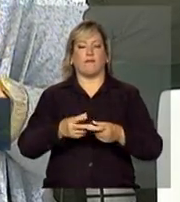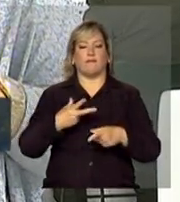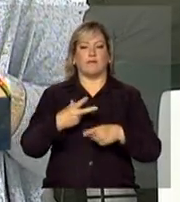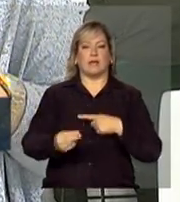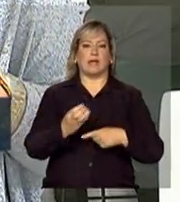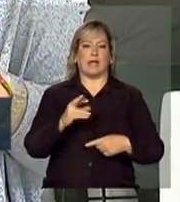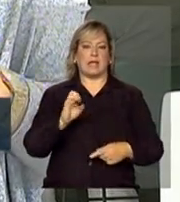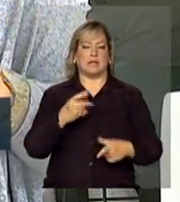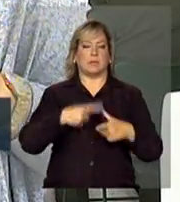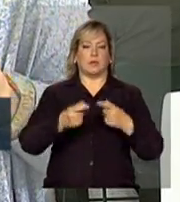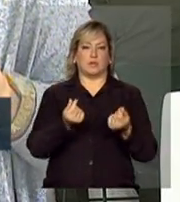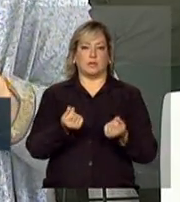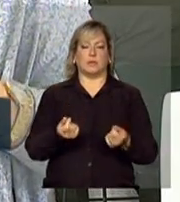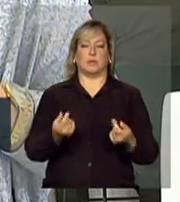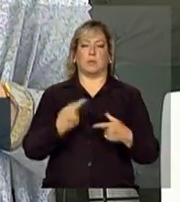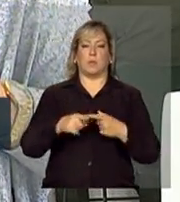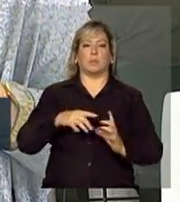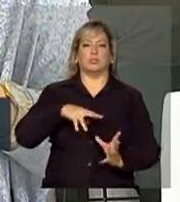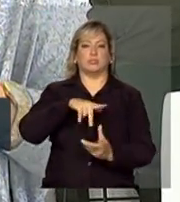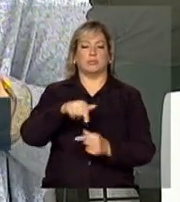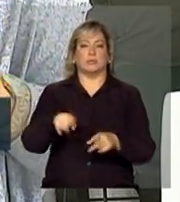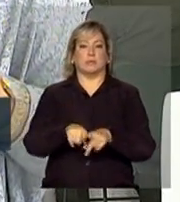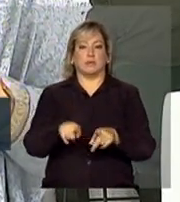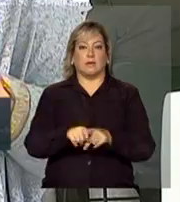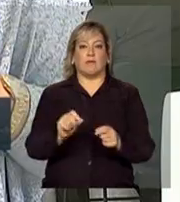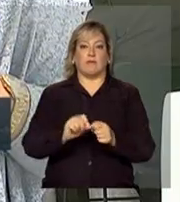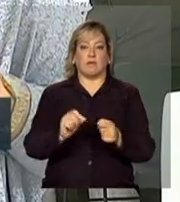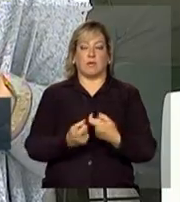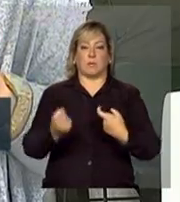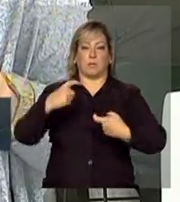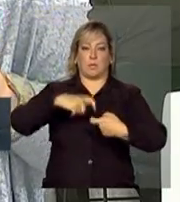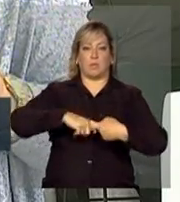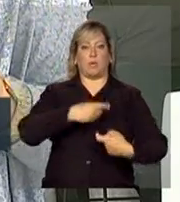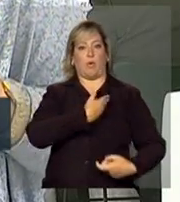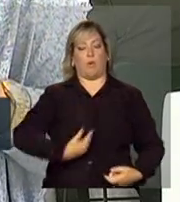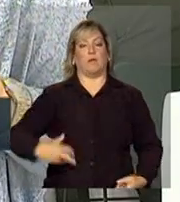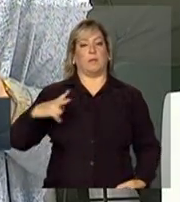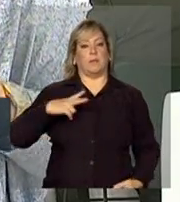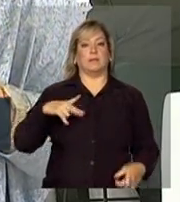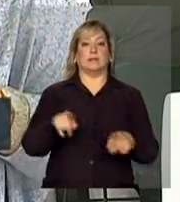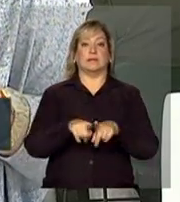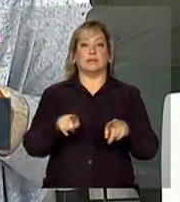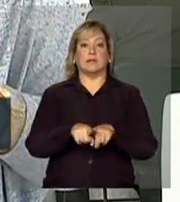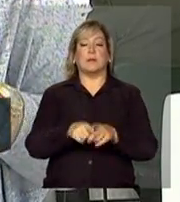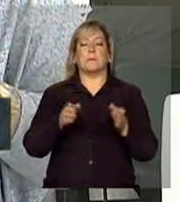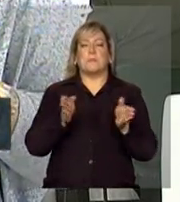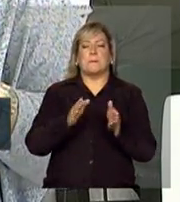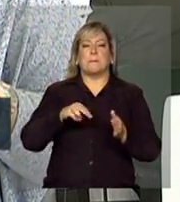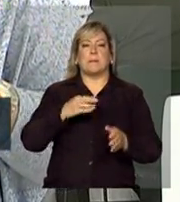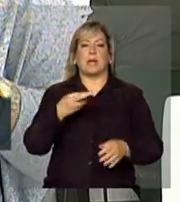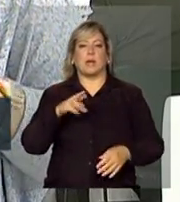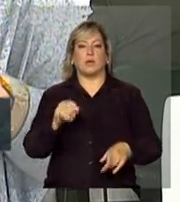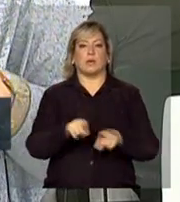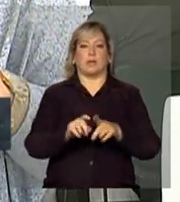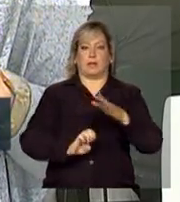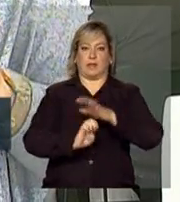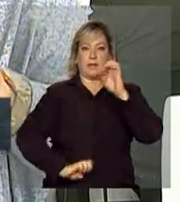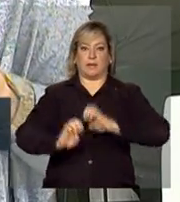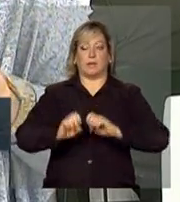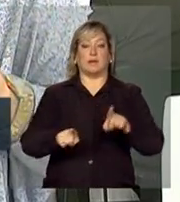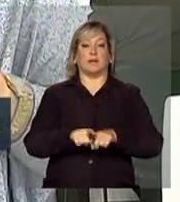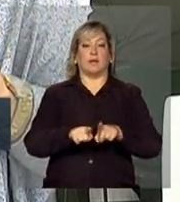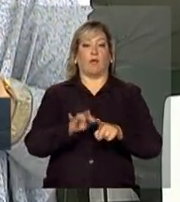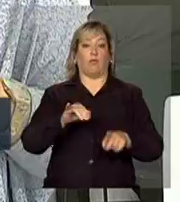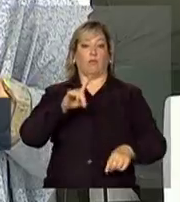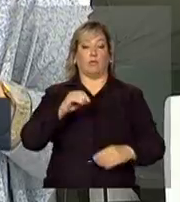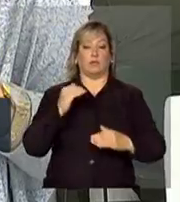financeira internacional, a construção das parcerias público-privadas, a Lei Geral das Micro e Pequenas Empresas, o Fundo de